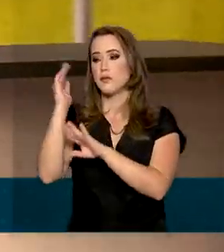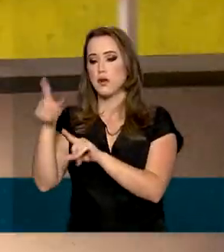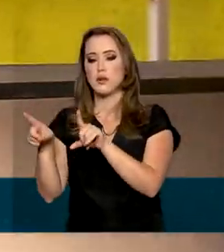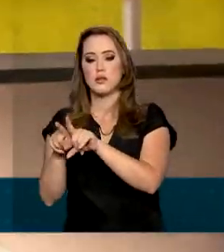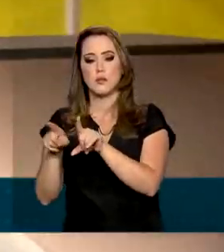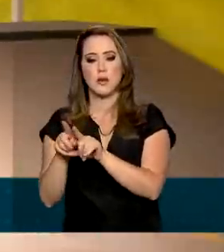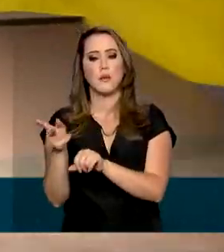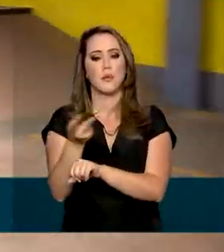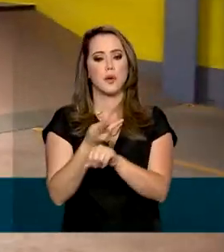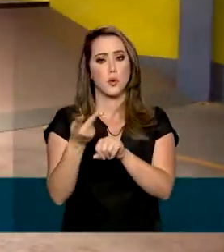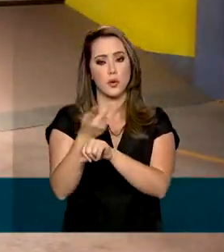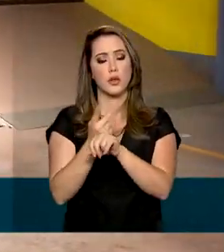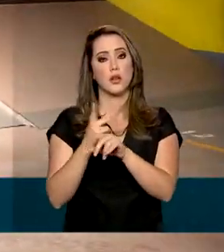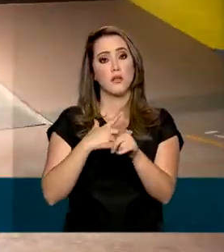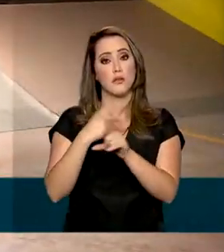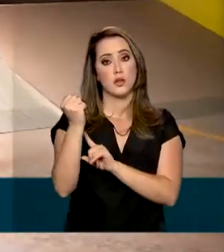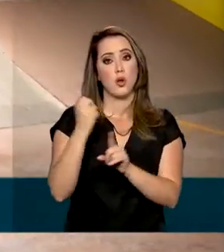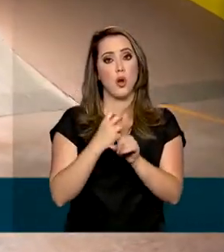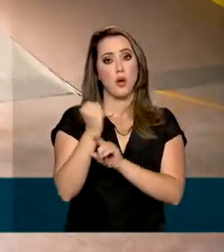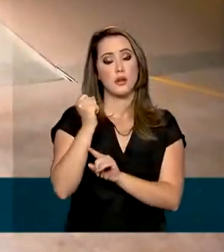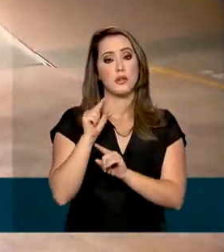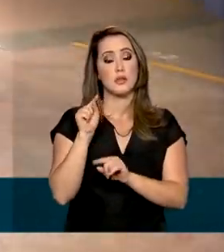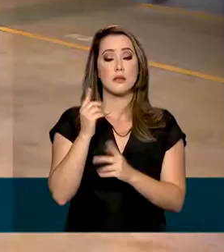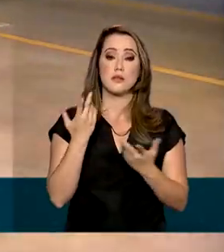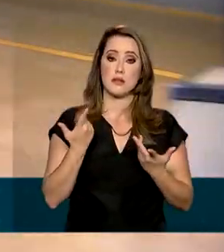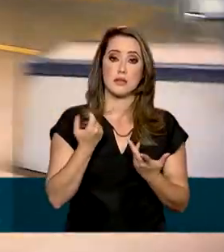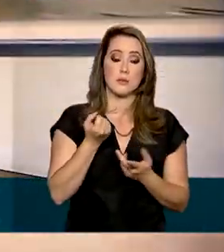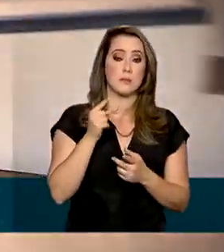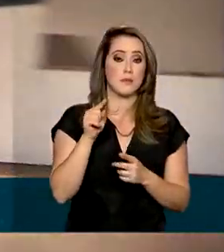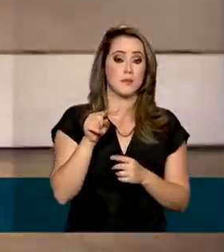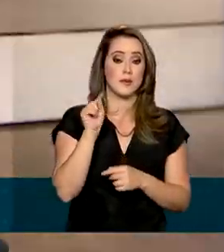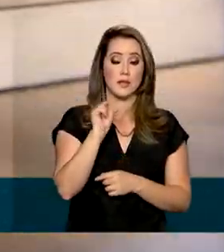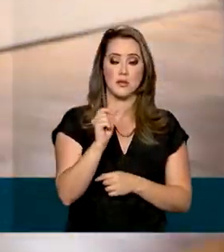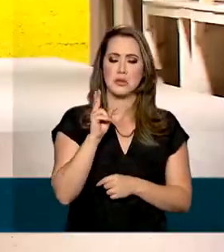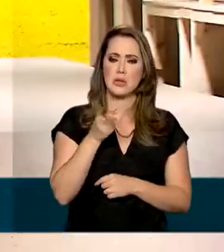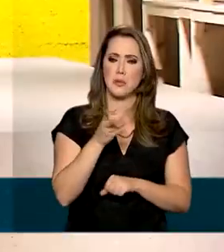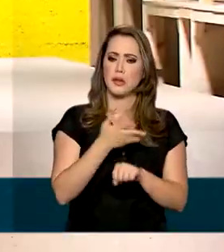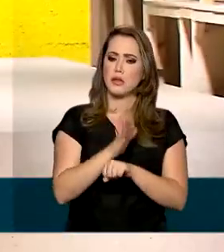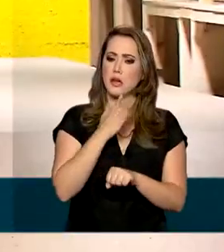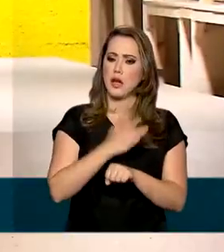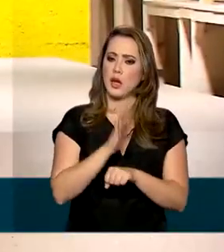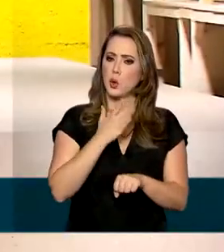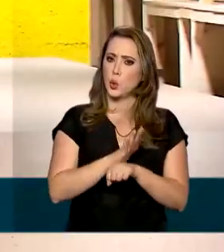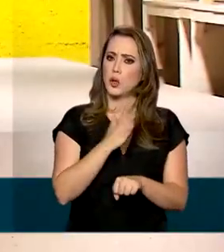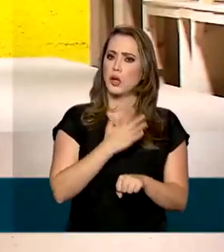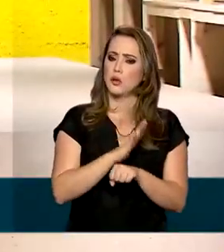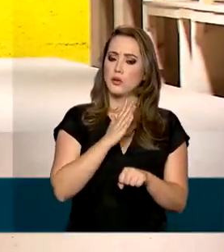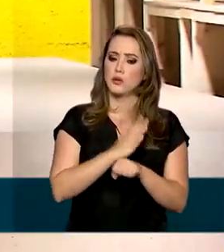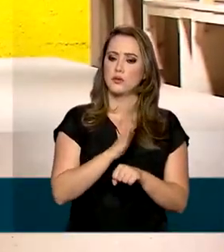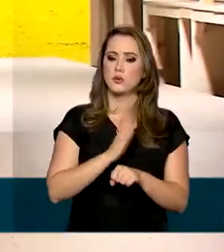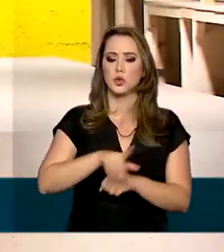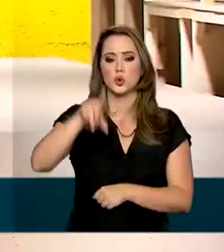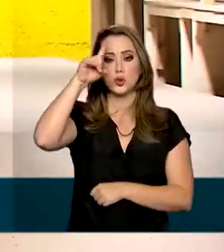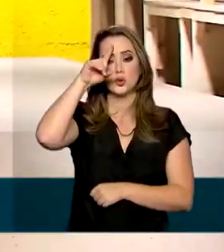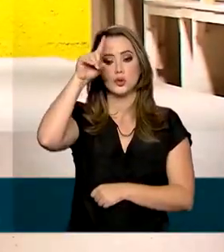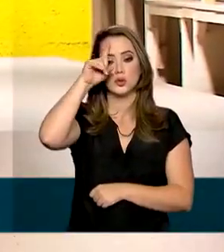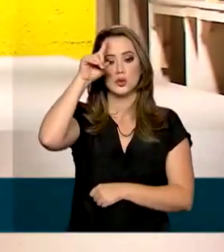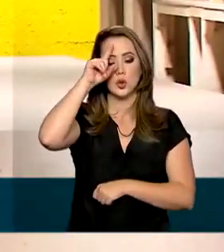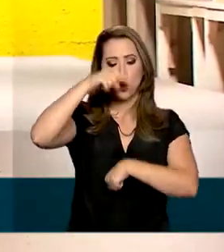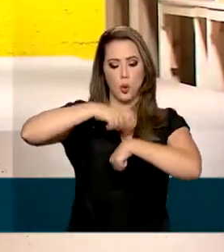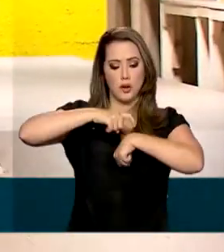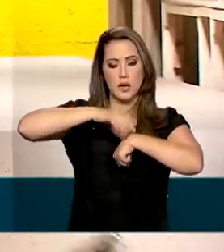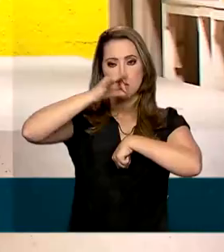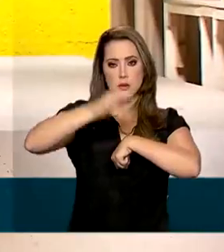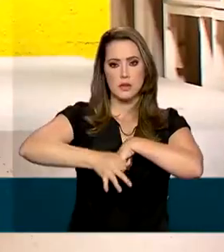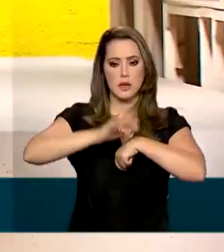de vitórias e pontuações no ranking. Uma carreira que exige muito treino e dedicação numa rotina diária, com horário